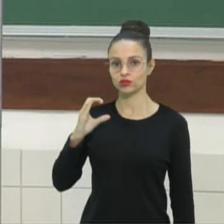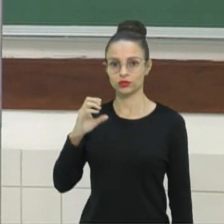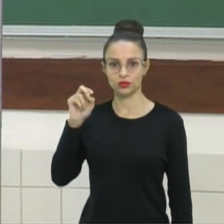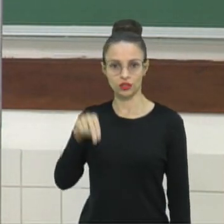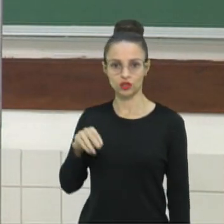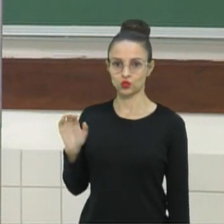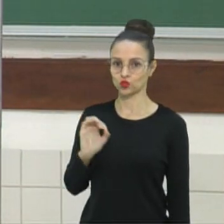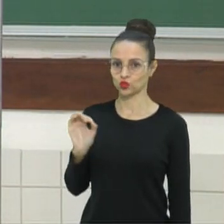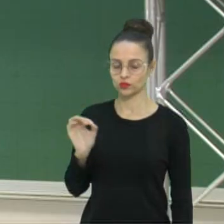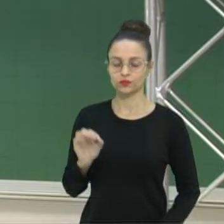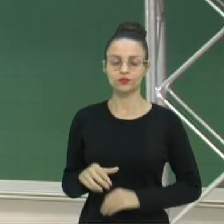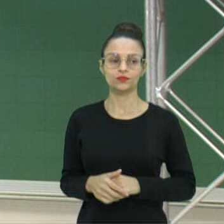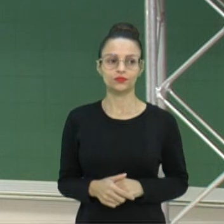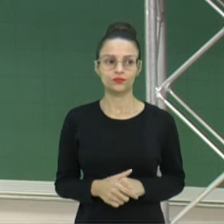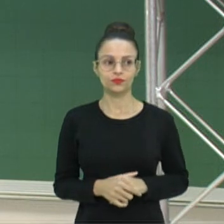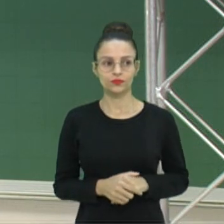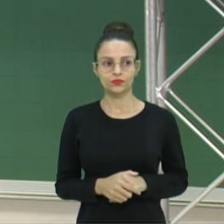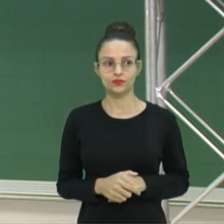cinética.